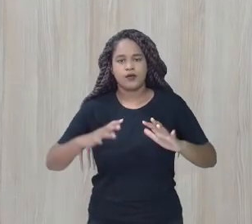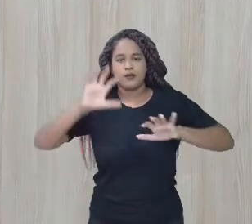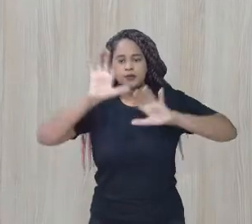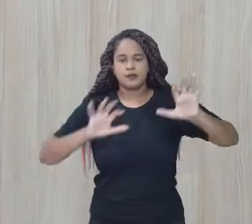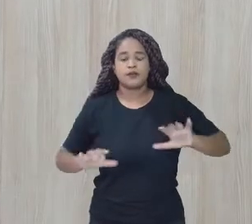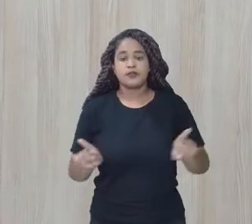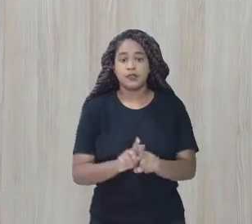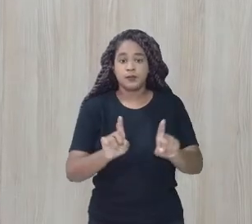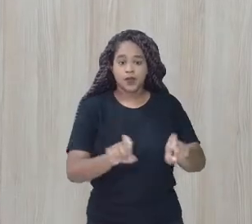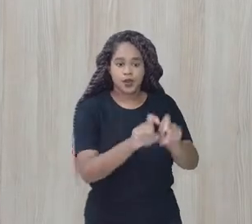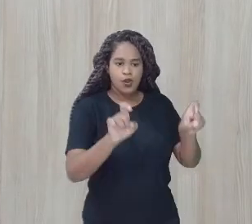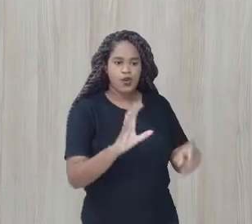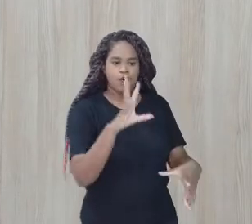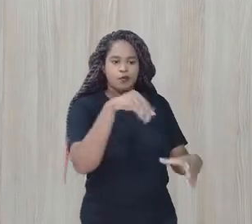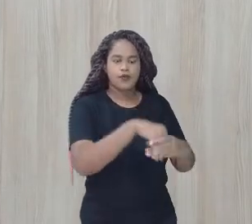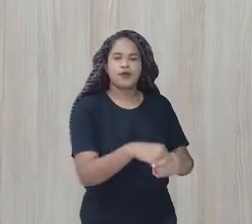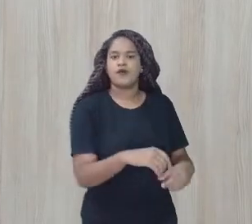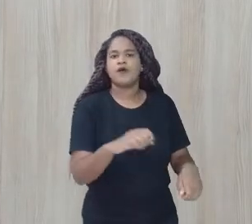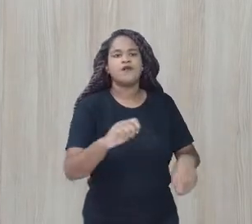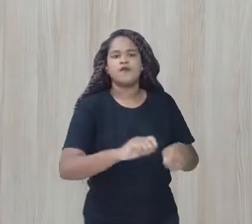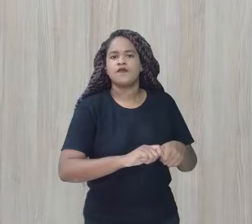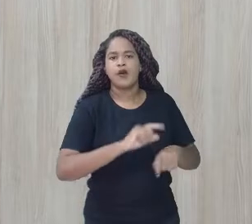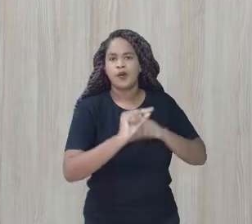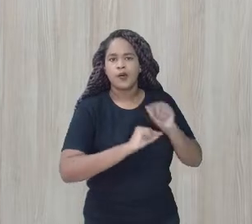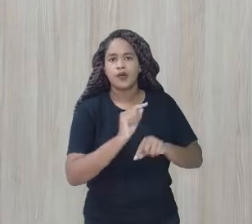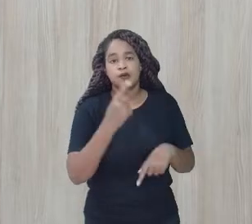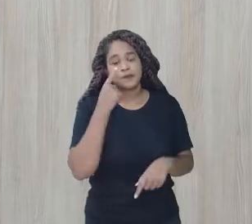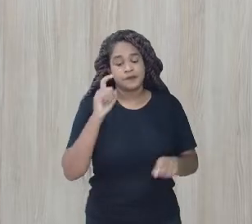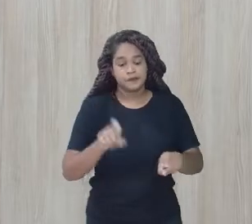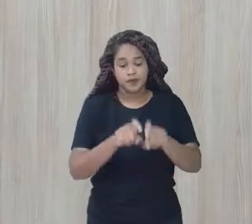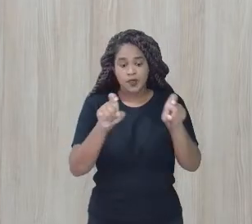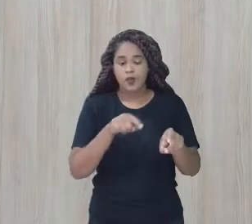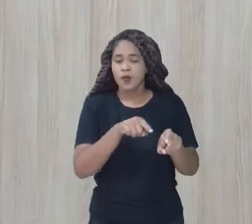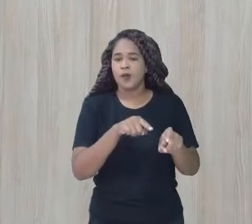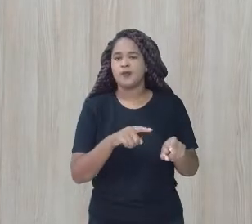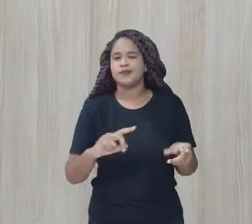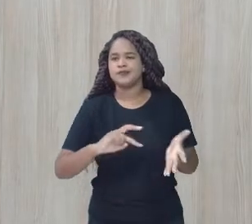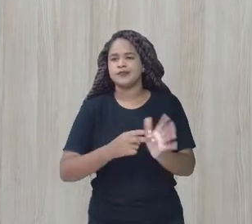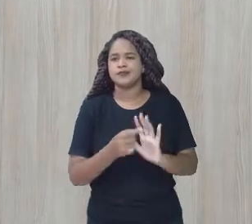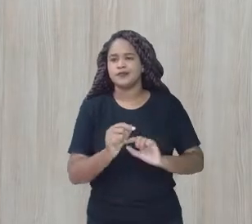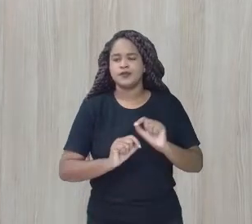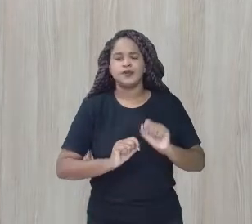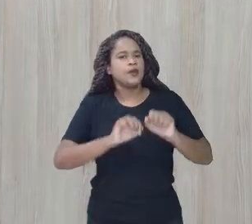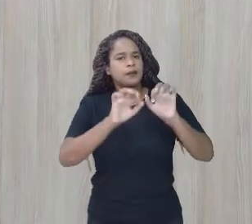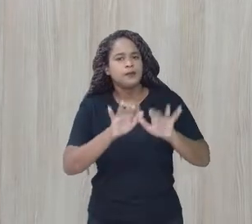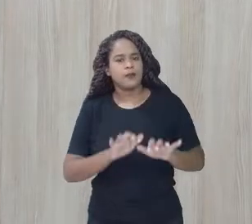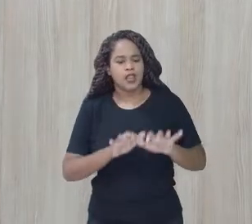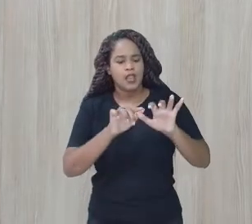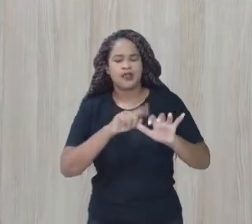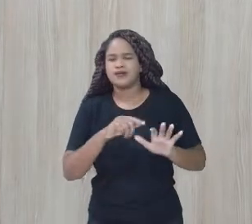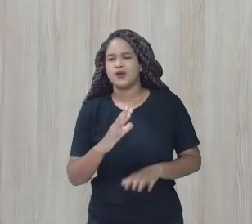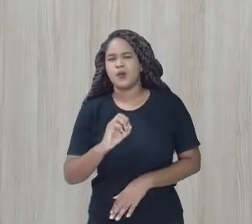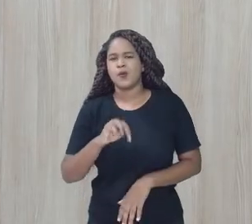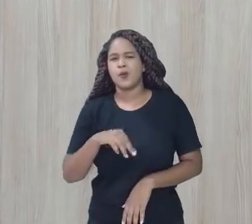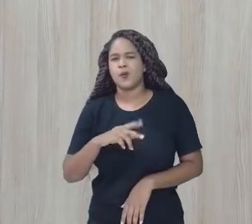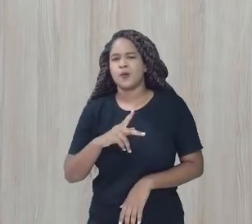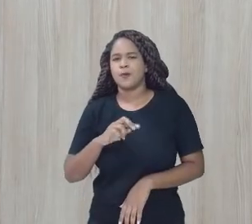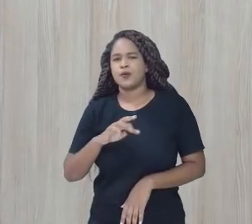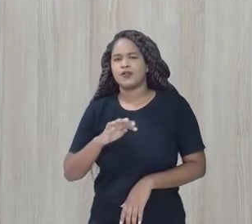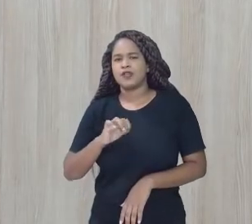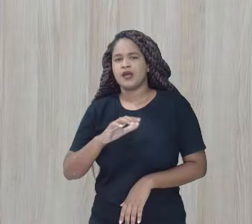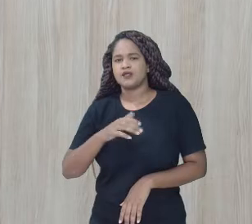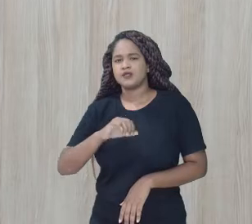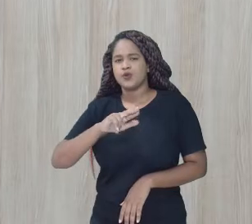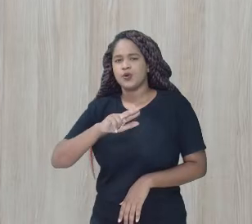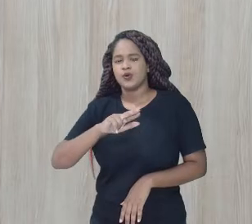A gente já viu que essa ideia de computar é calcular. Então, esse nome computacional, computador,